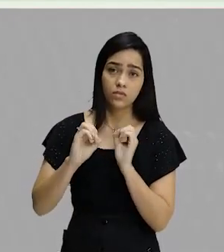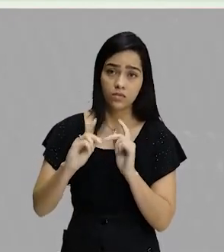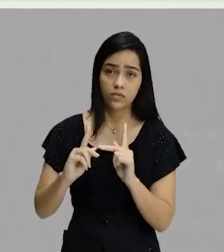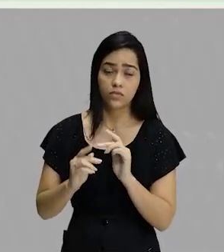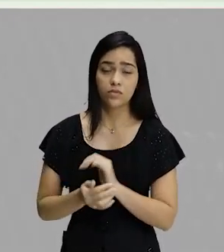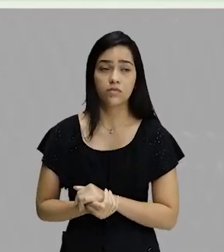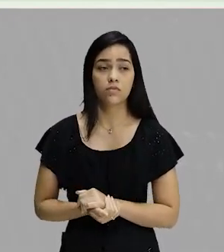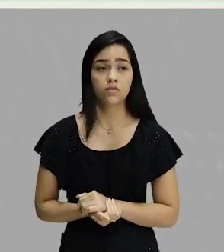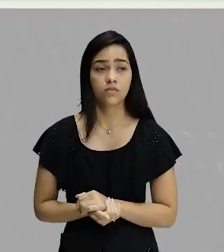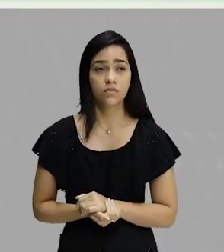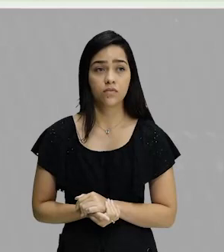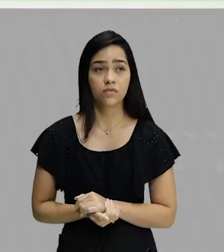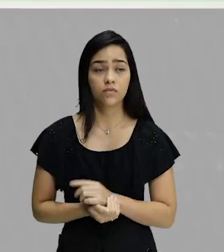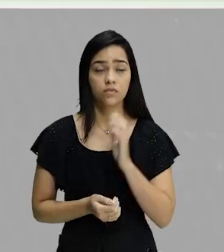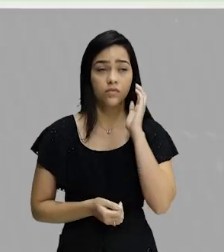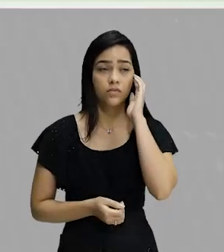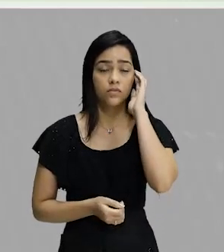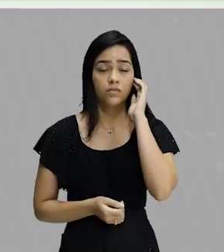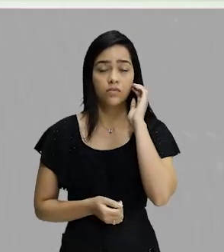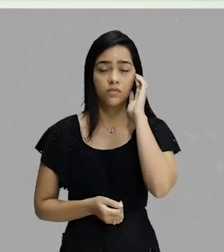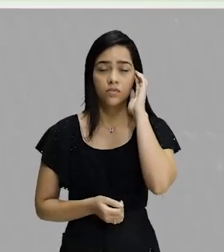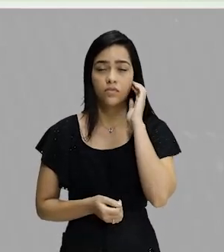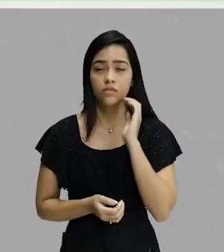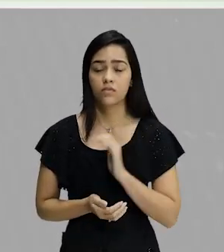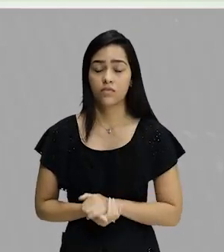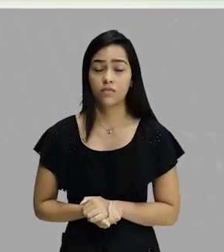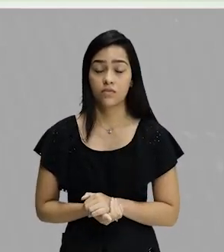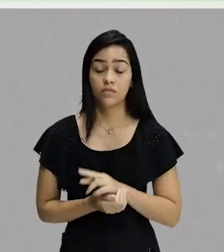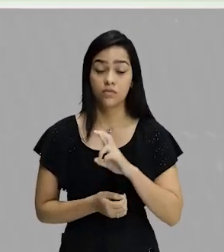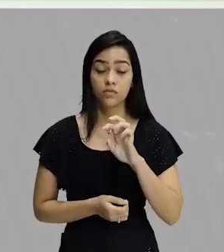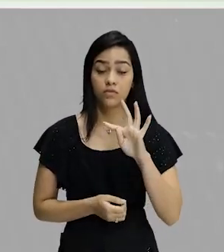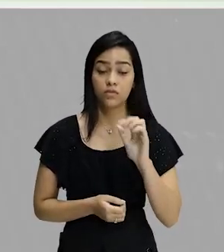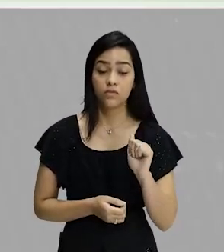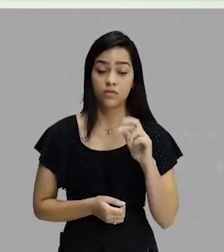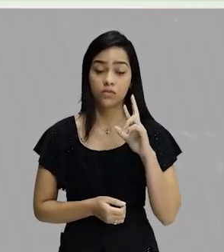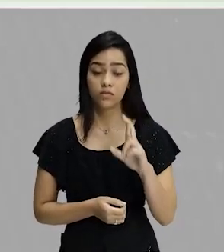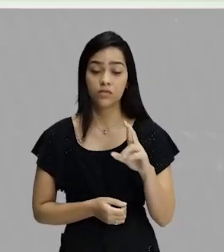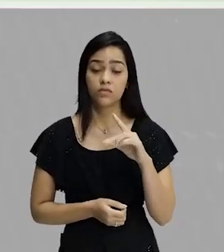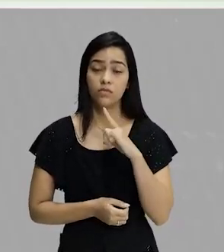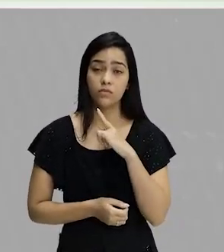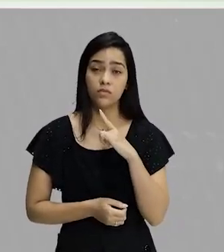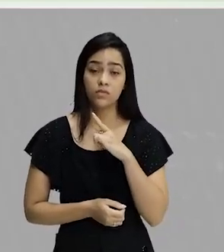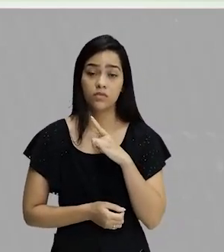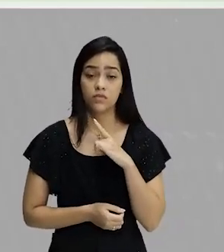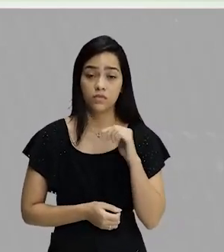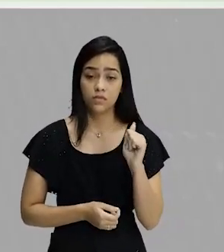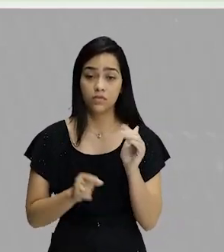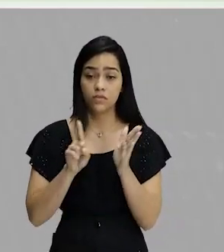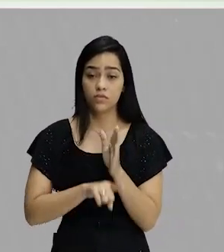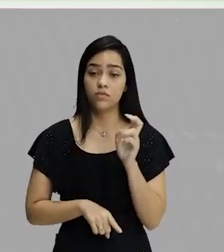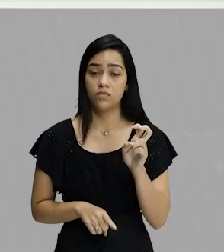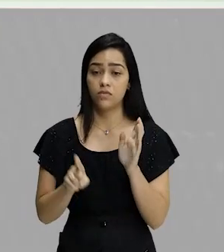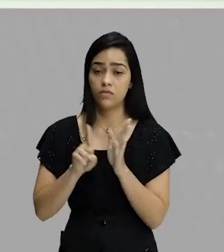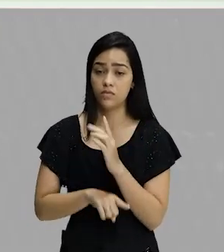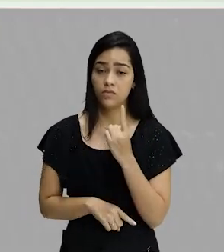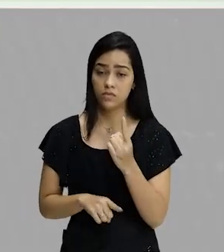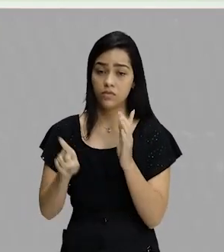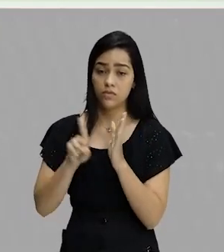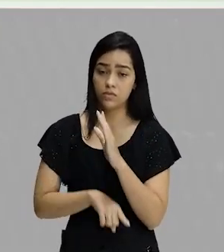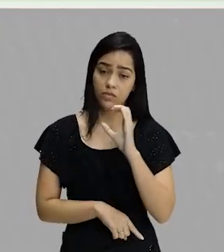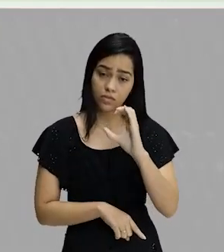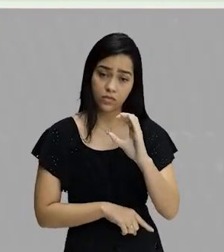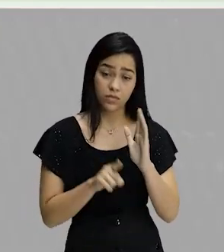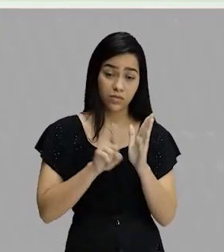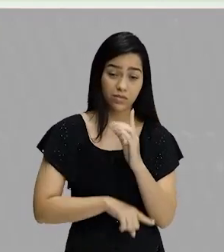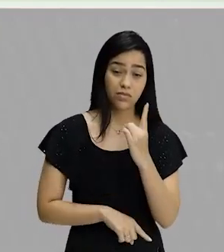apagar para ter espaço. Olha só, seja a reta R determinada por pontos A menos 5, menos 1, B menos 1 e